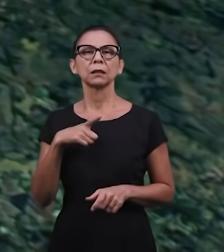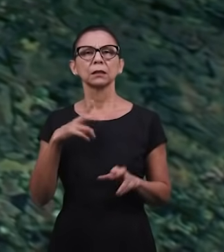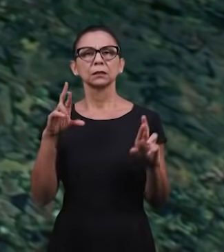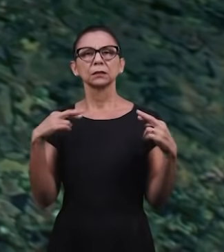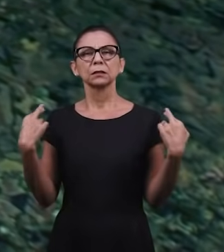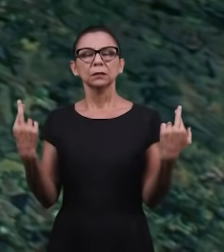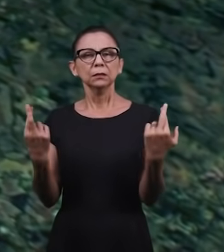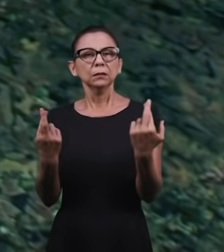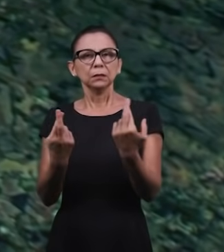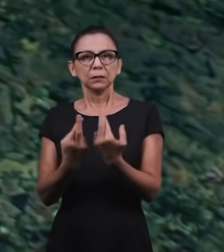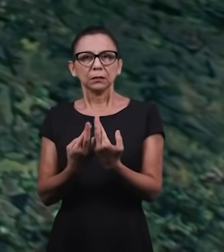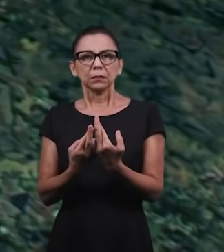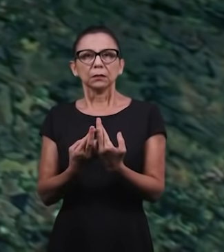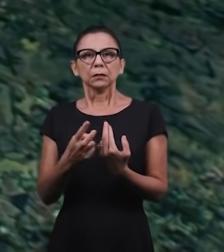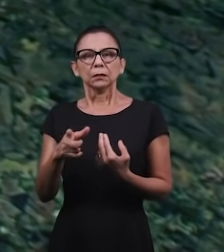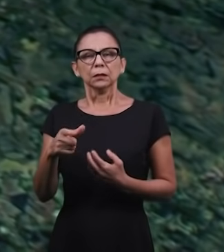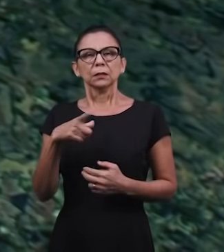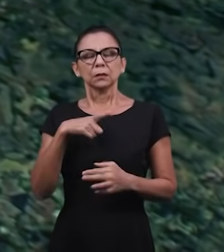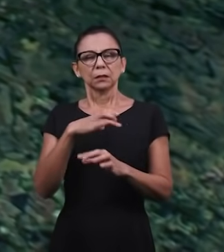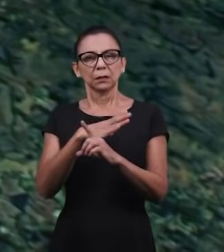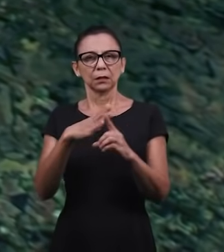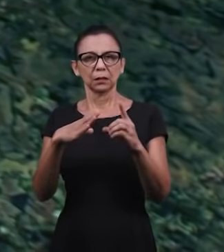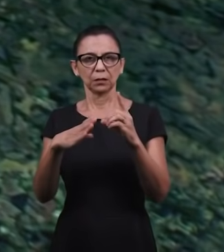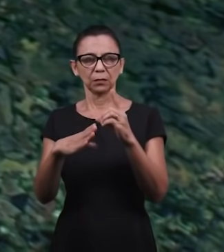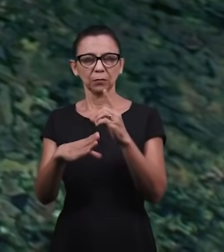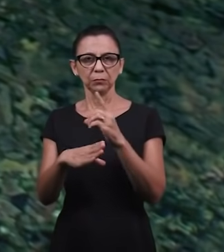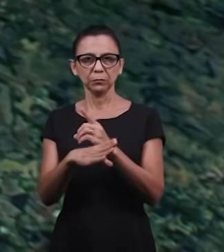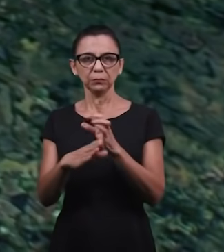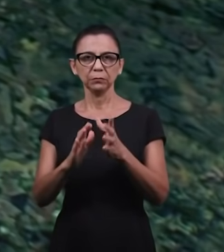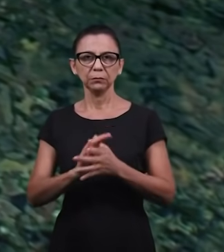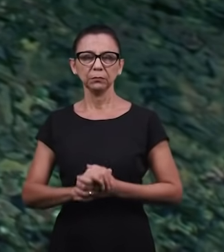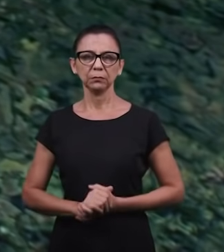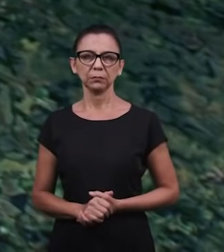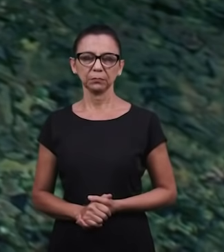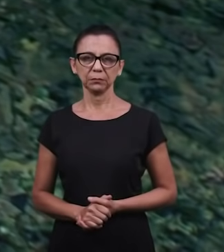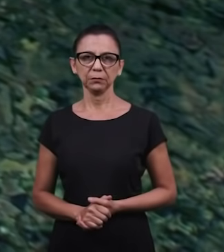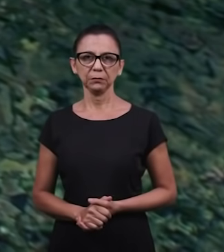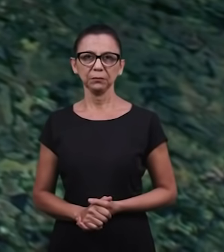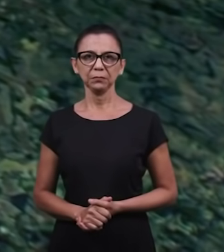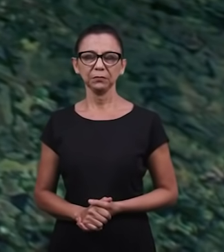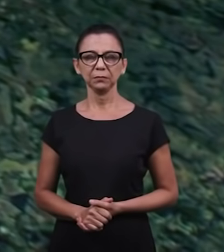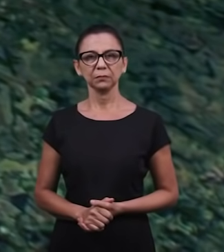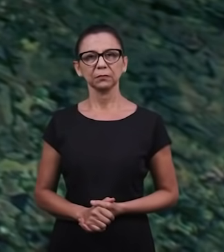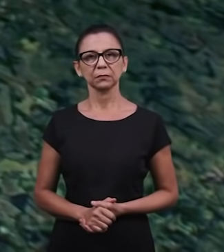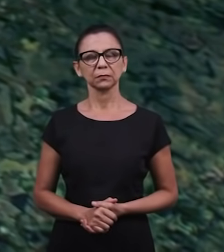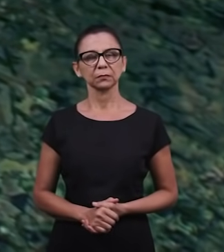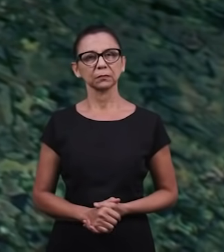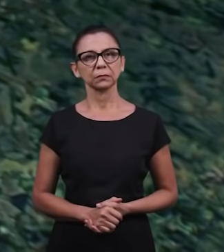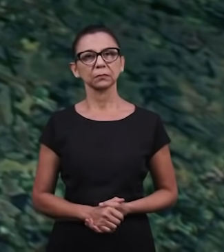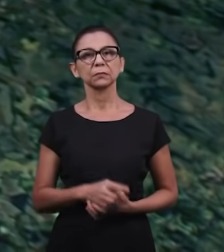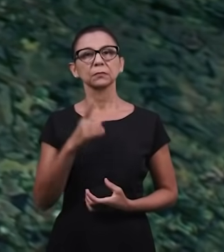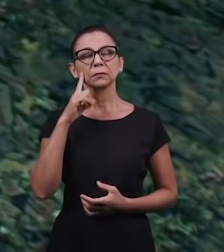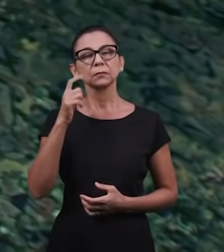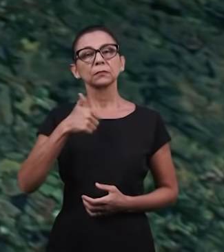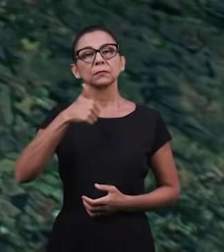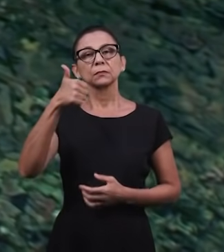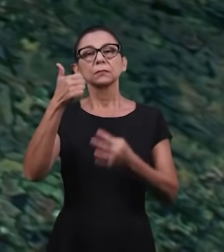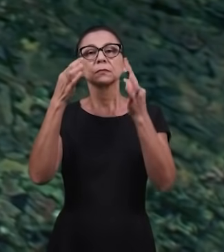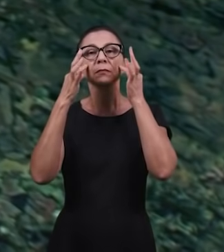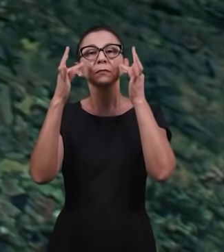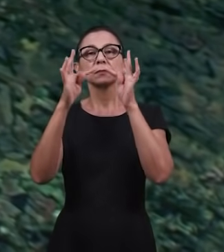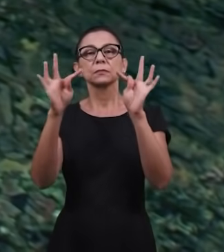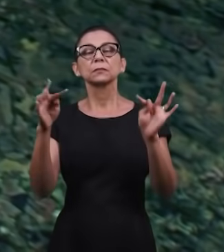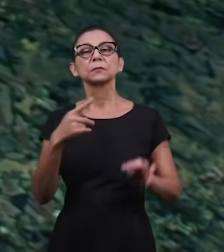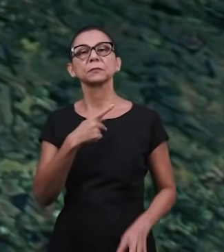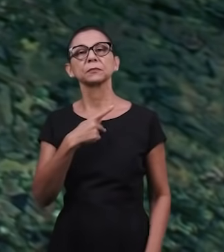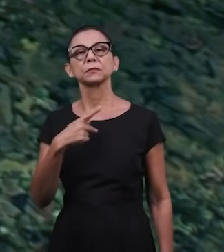reuniões em Apucarana. Nós temos cultos, né, nas igrejas em Apucarana. E quem vai nos dar o primeiro testemunho